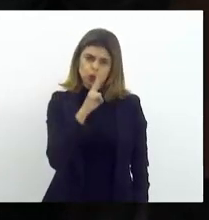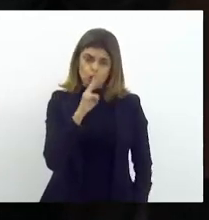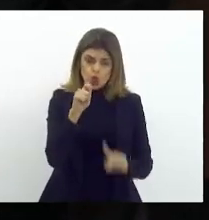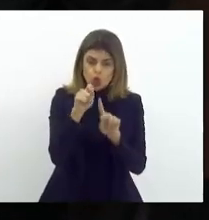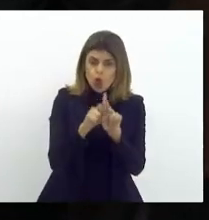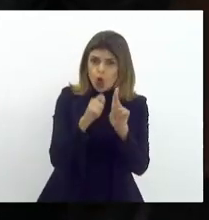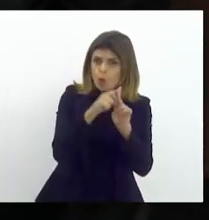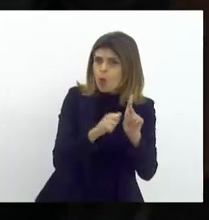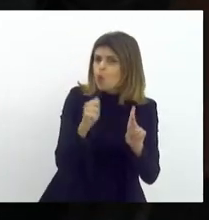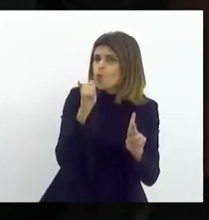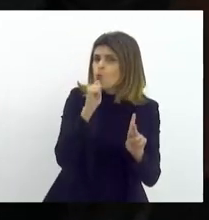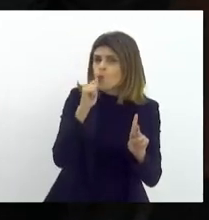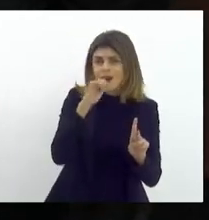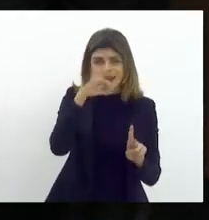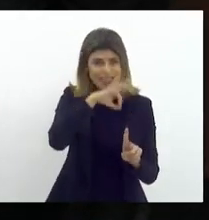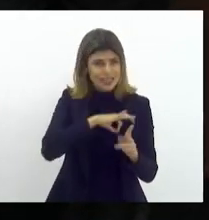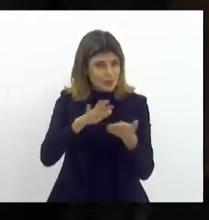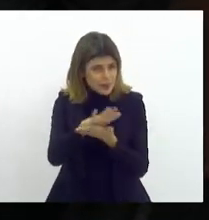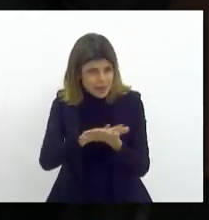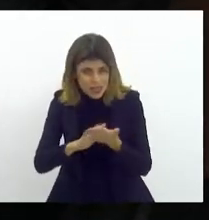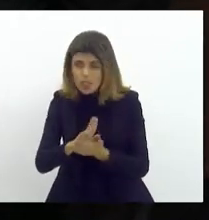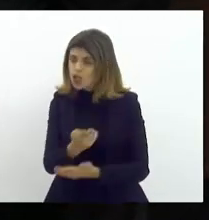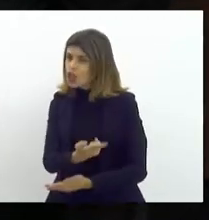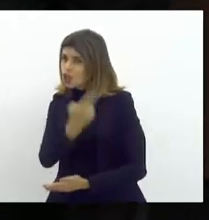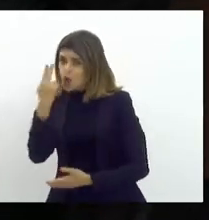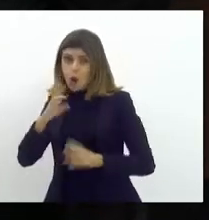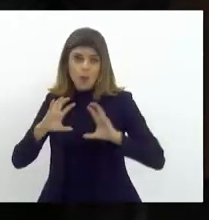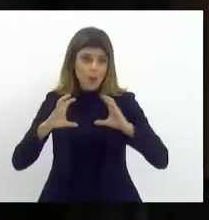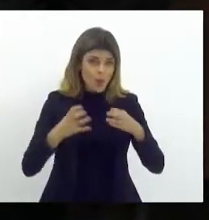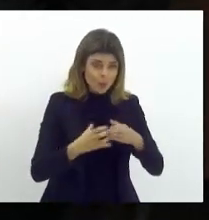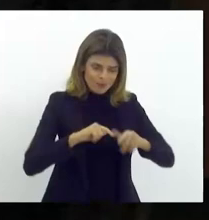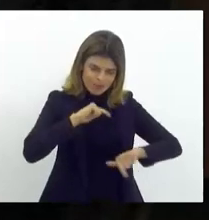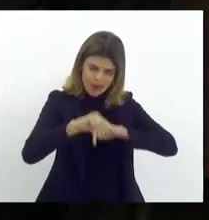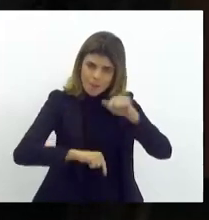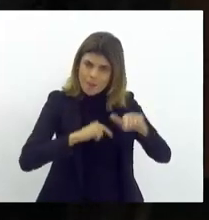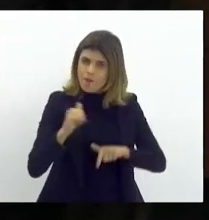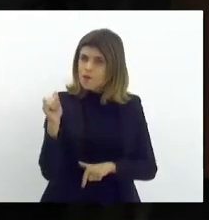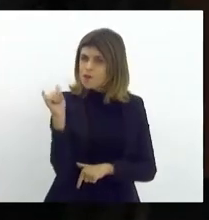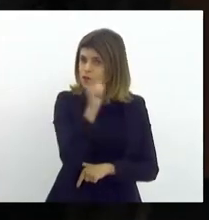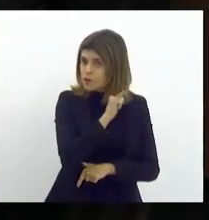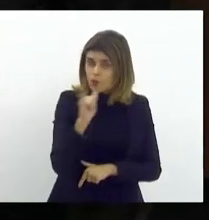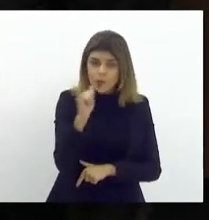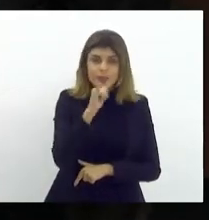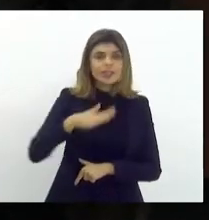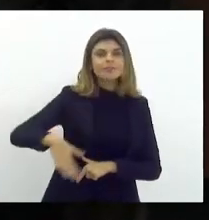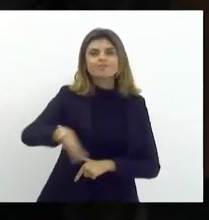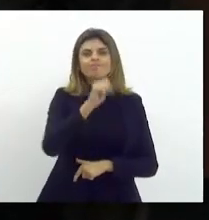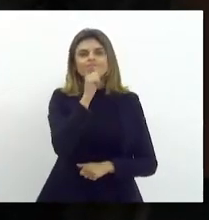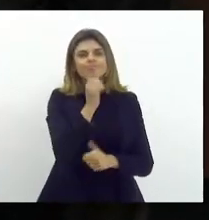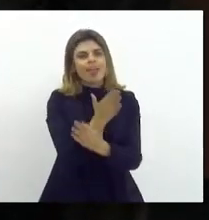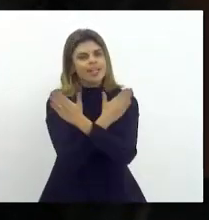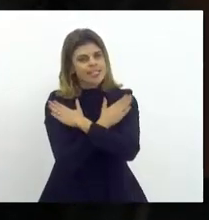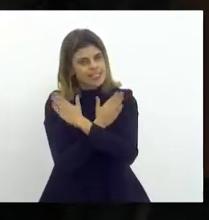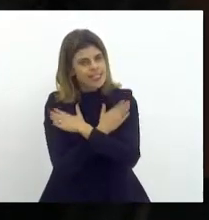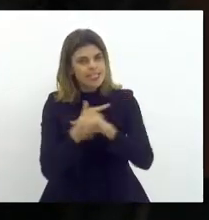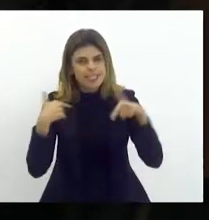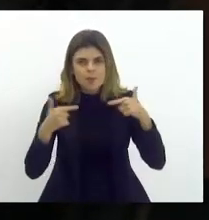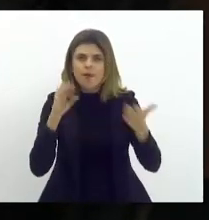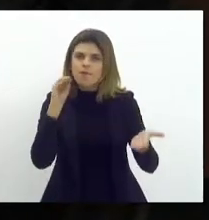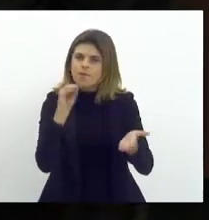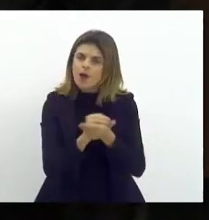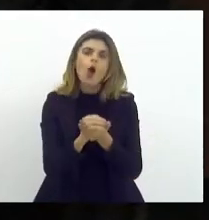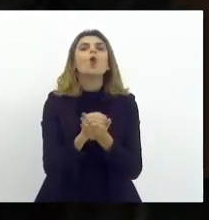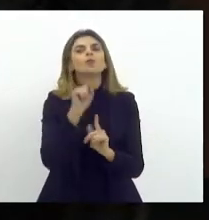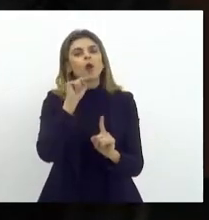dois meses sem receber queria dizer que em nome da classe trabalhadora Fluminense sobretudo no cenário de desemprego de desistência de